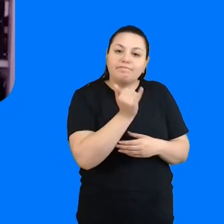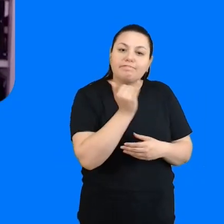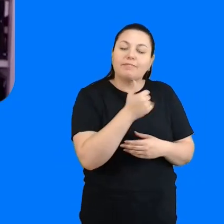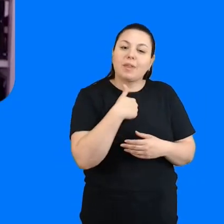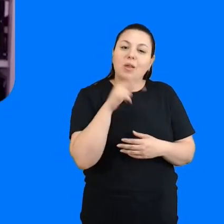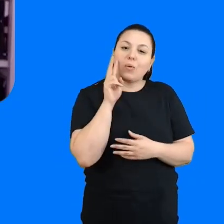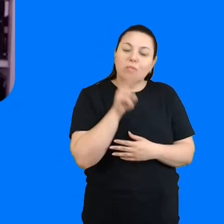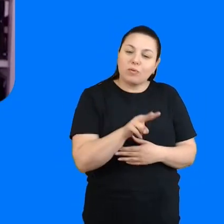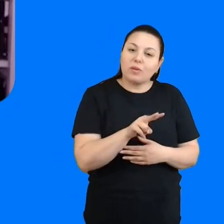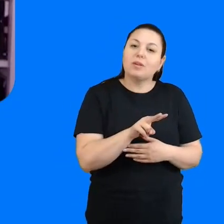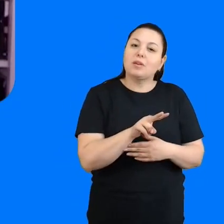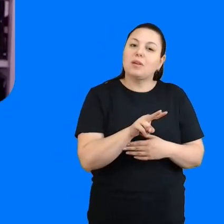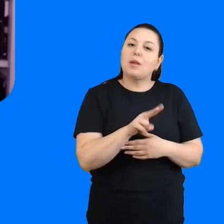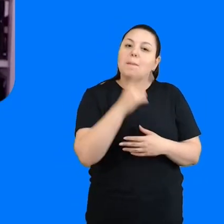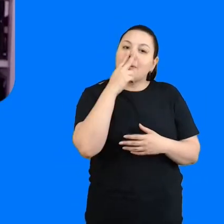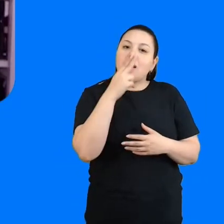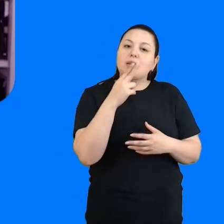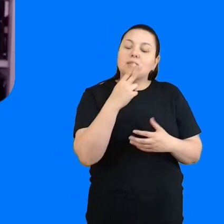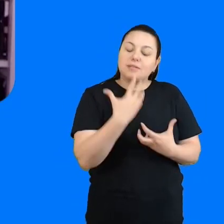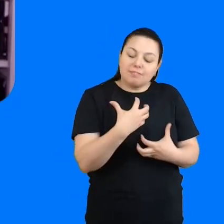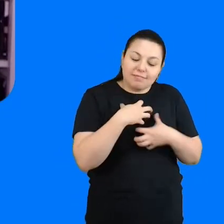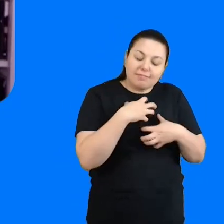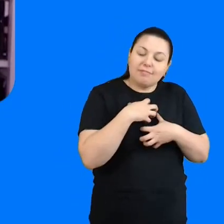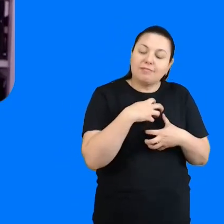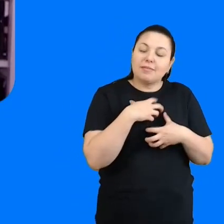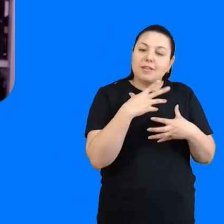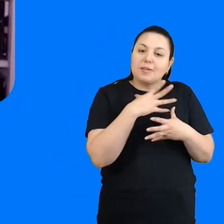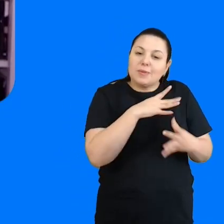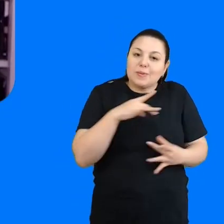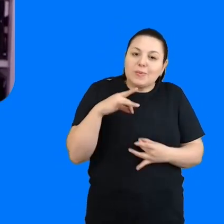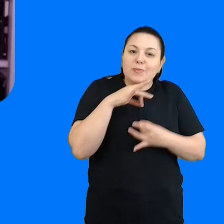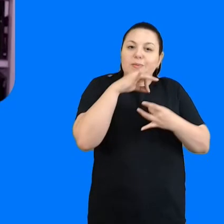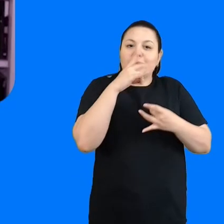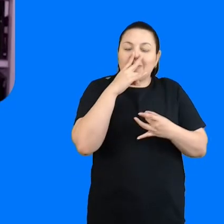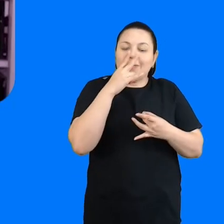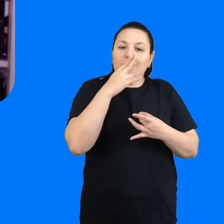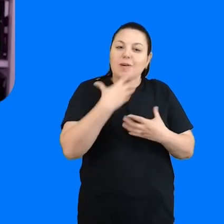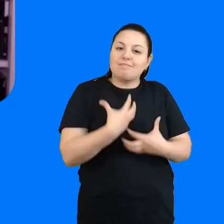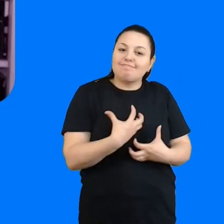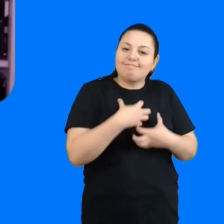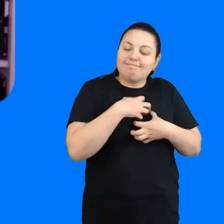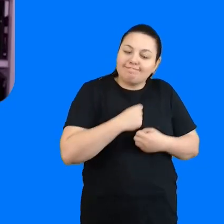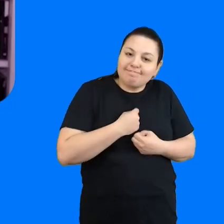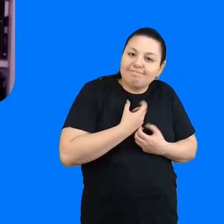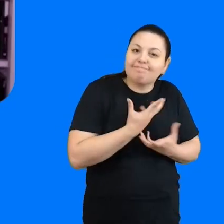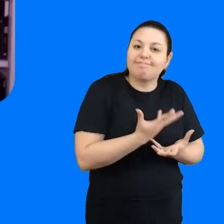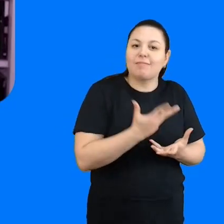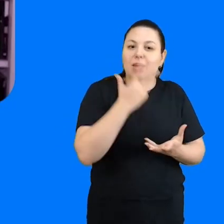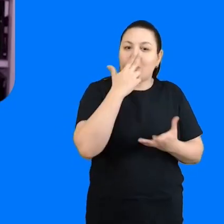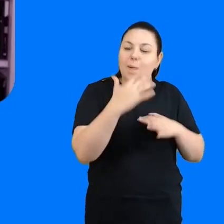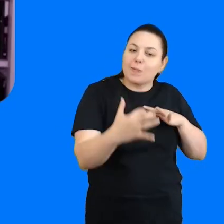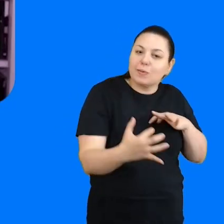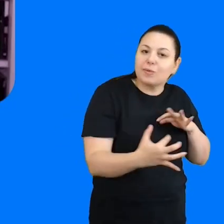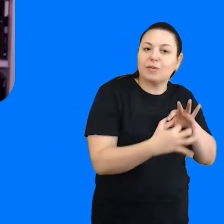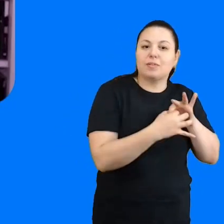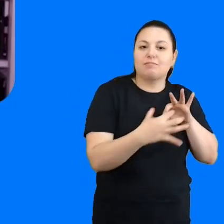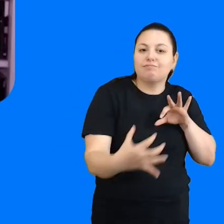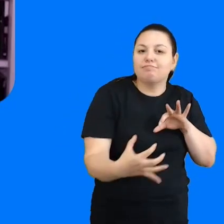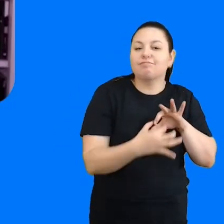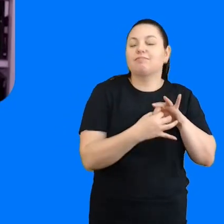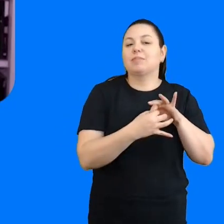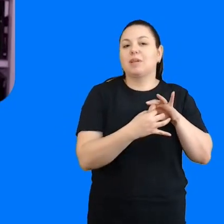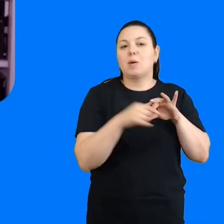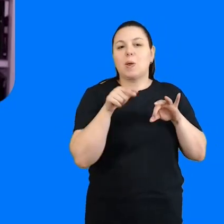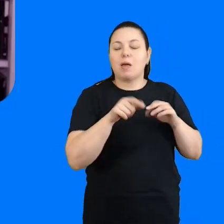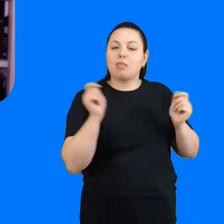que espiritual da contação de histórias, aquela dimensão de conexão com algo que não é visível. Quando